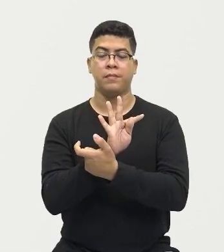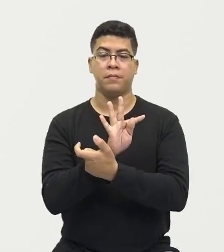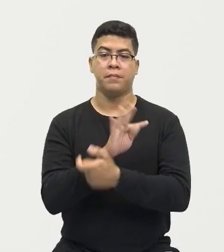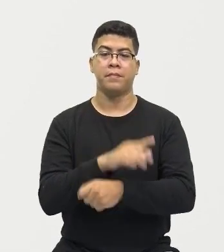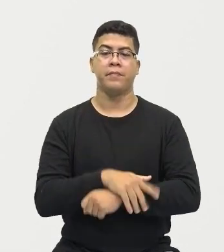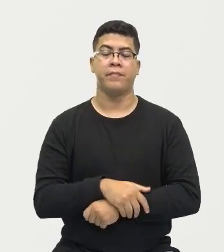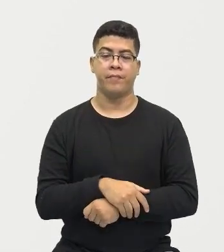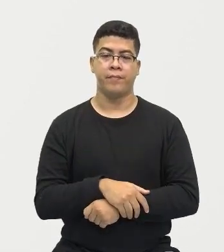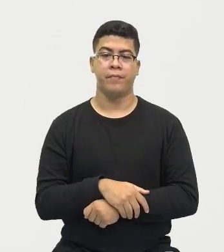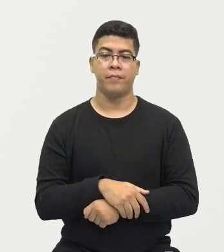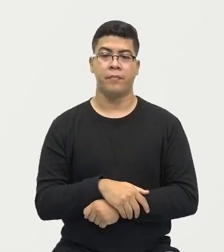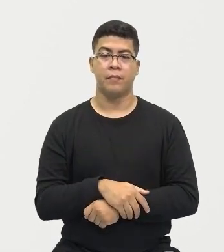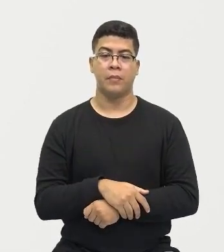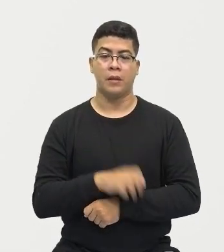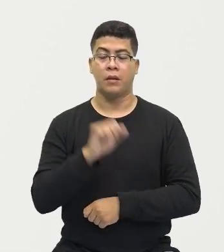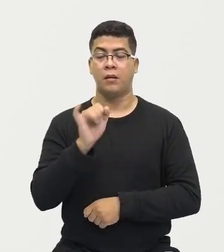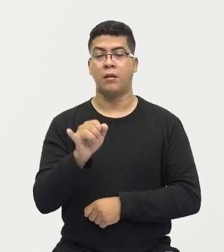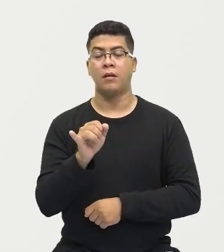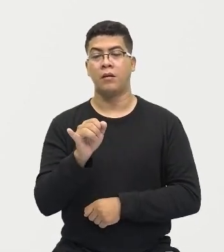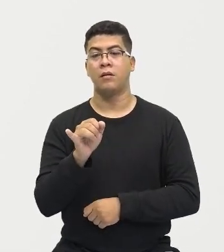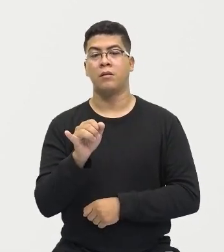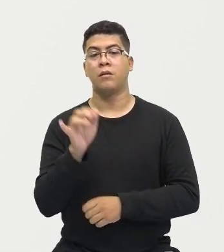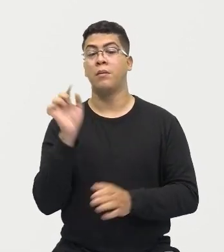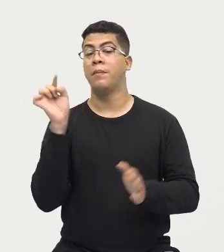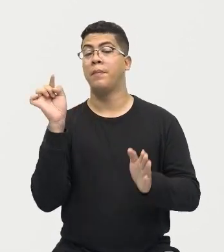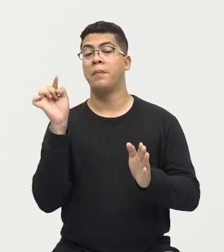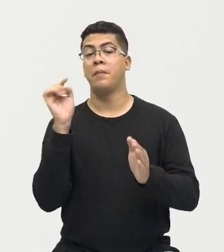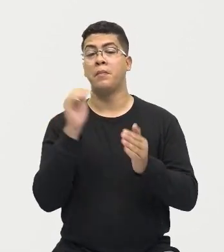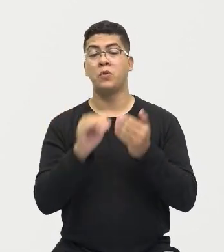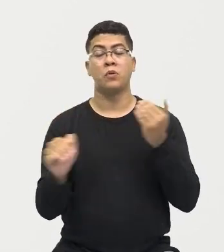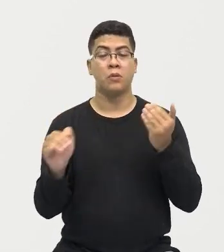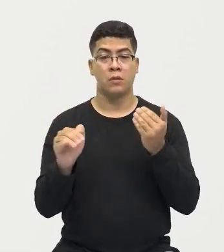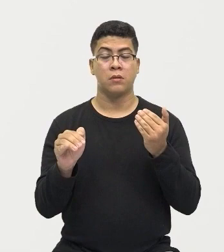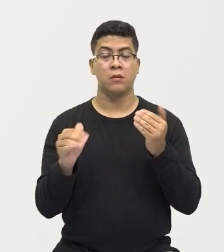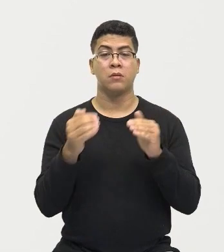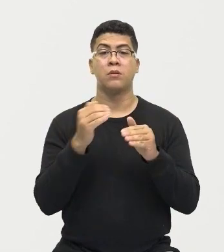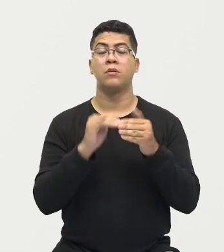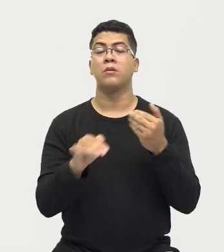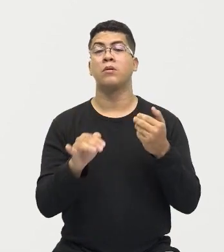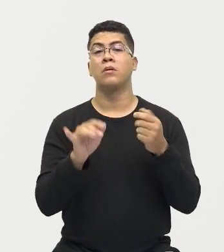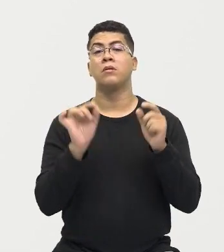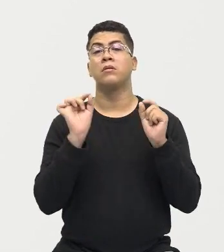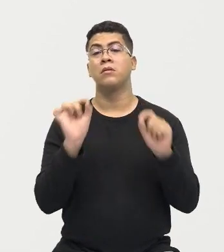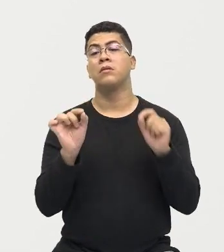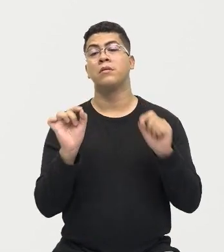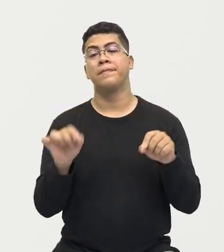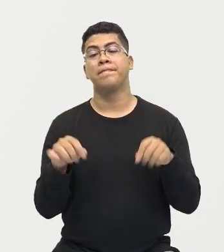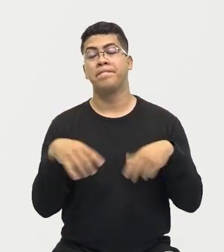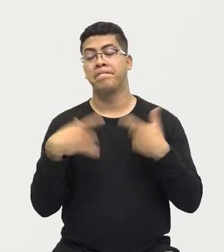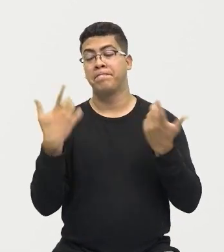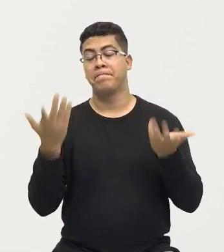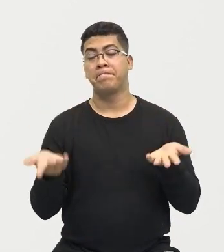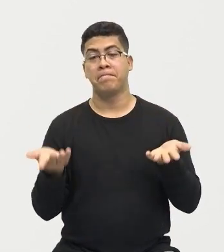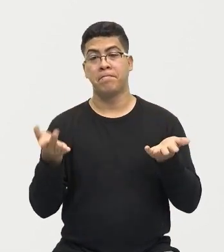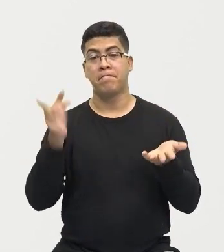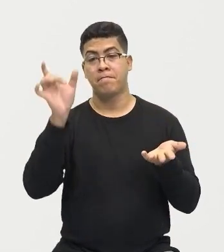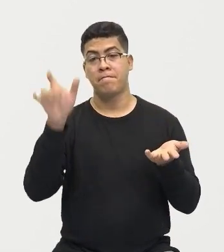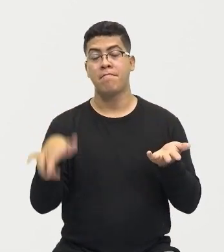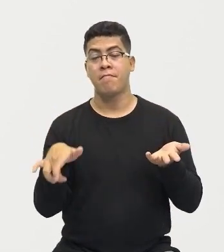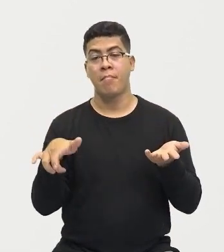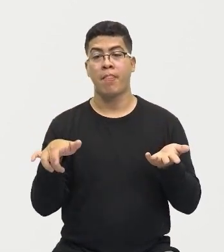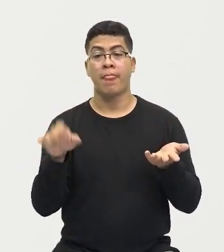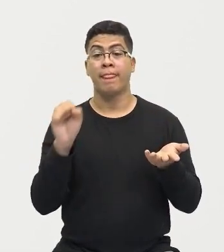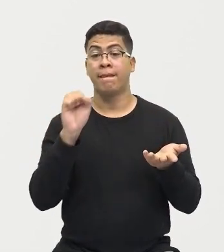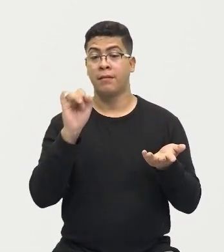discorda de alguém. Né? Então tem a preposição. Se tem a preposição, é um verbo transitivo indireto. Se tem um verbo